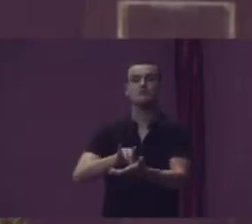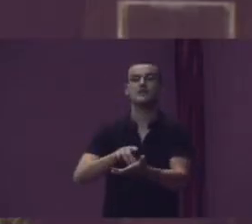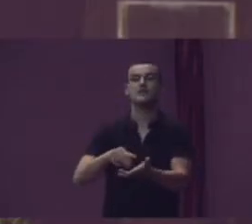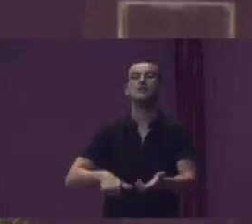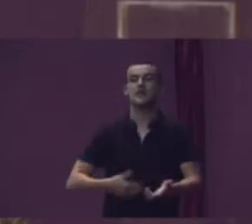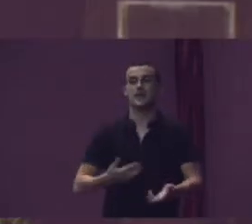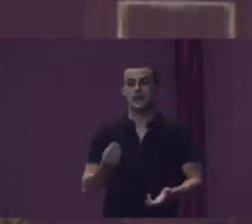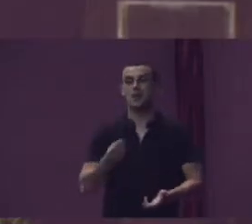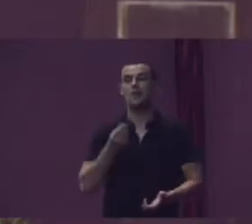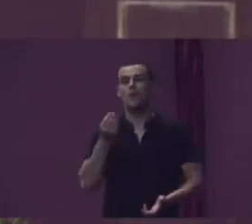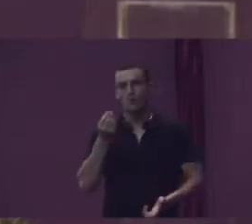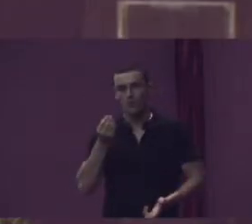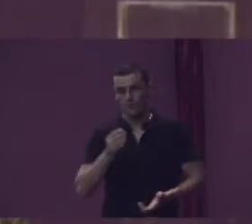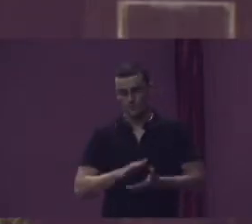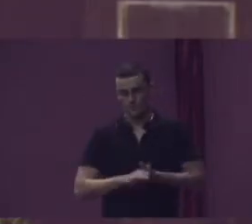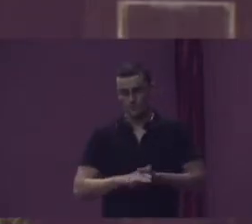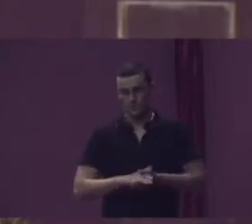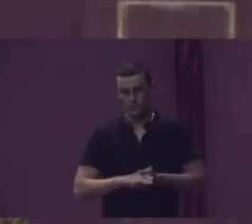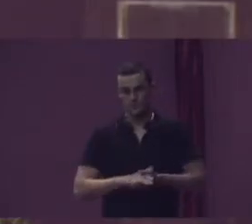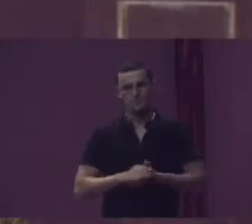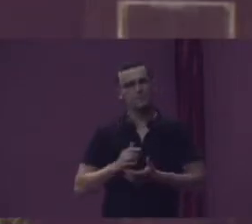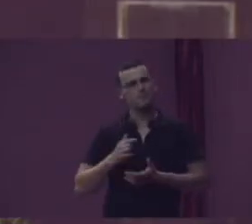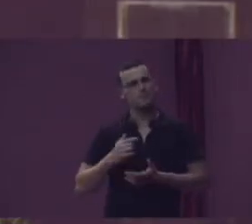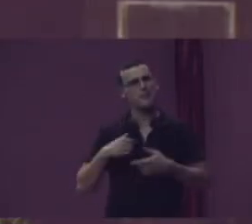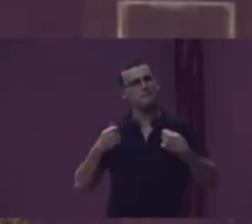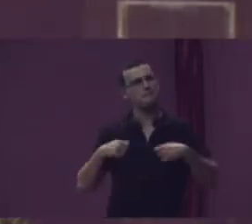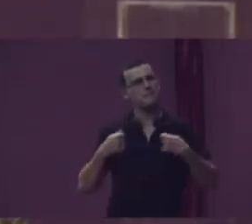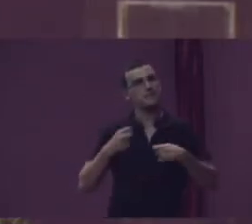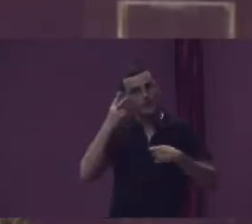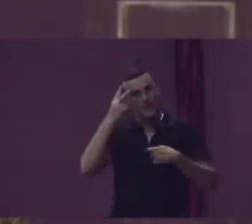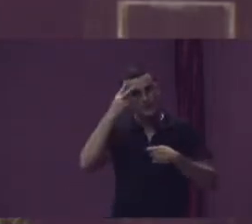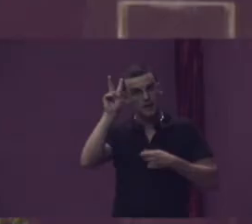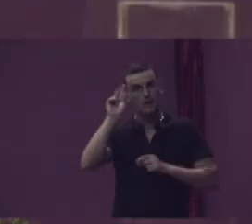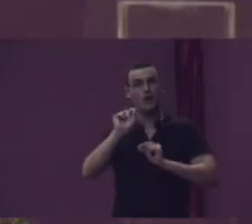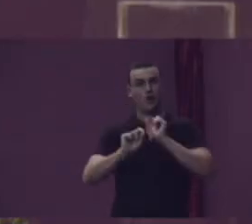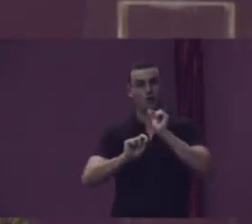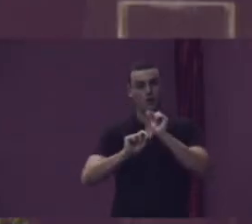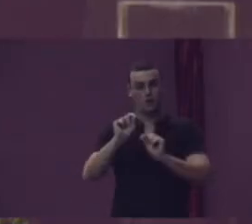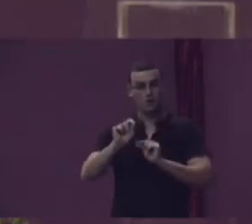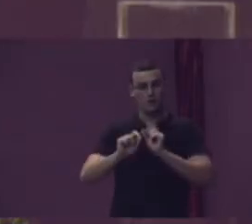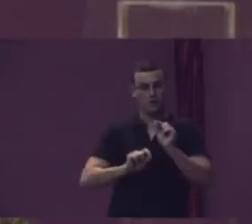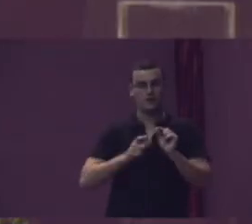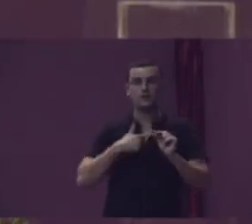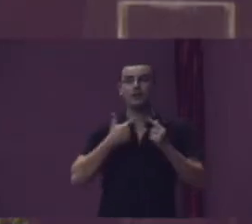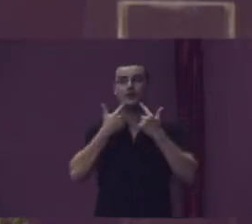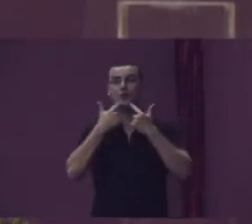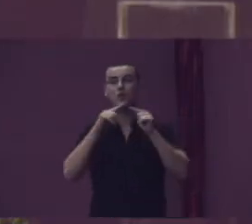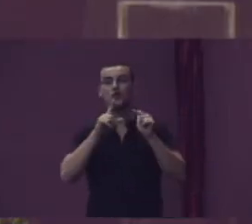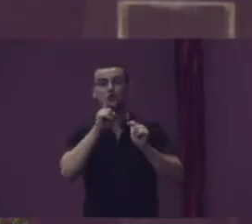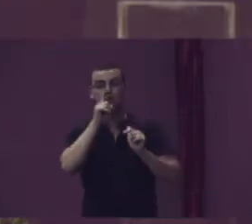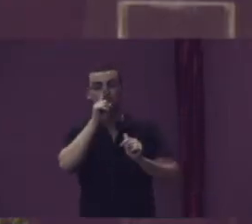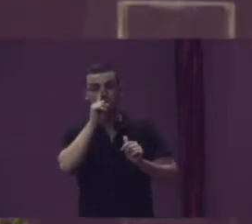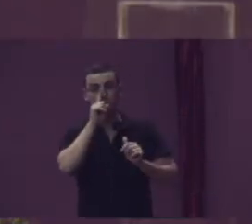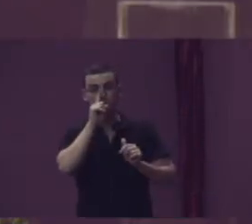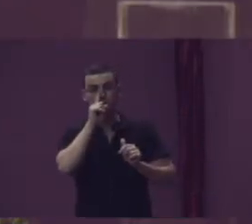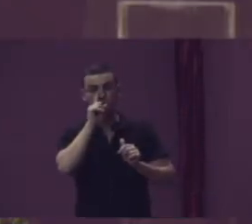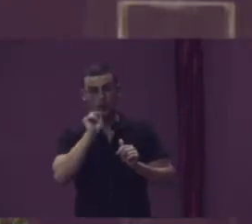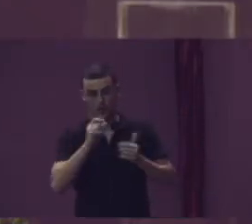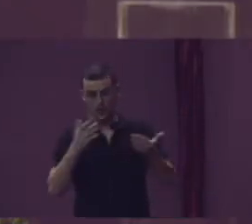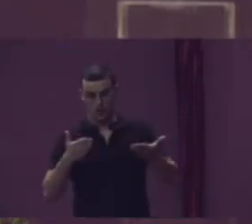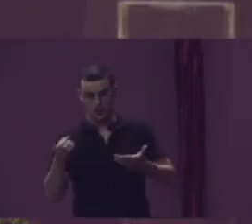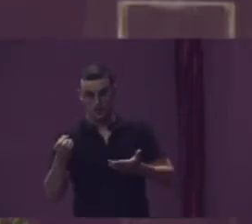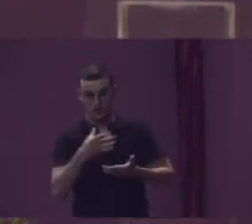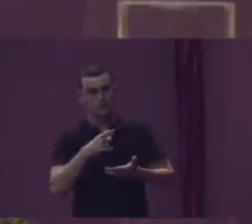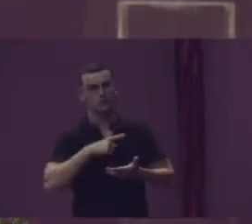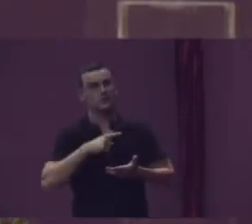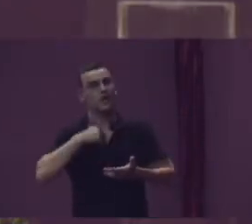cesariana. É preciso, então, demarcar que a linguagem do risco na contemporaneidade ela perpassa os discursos dos diferentes